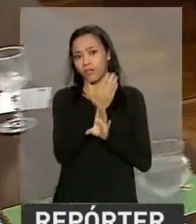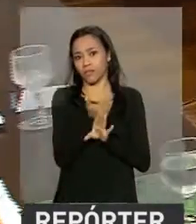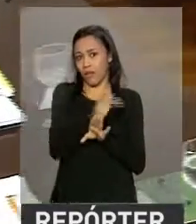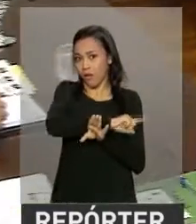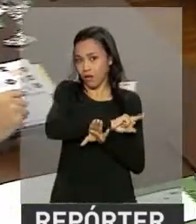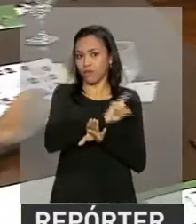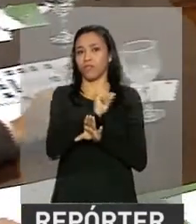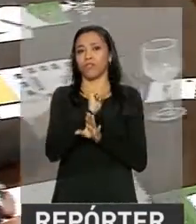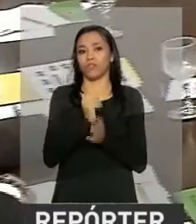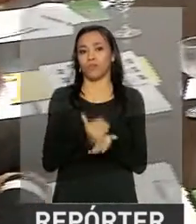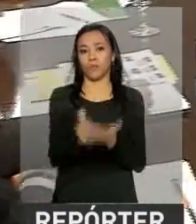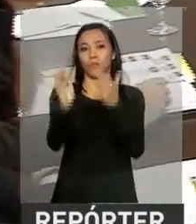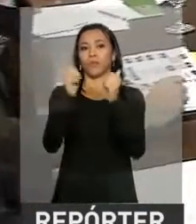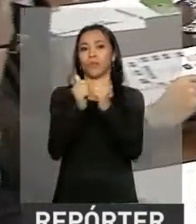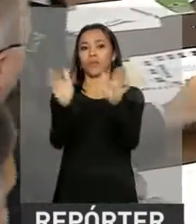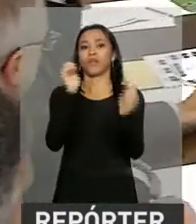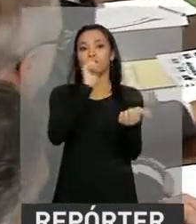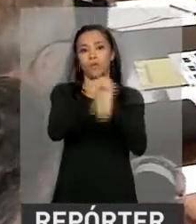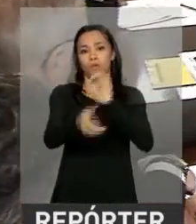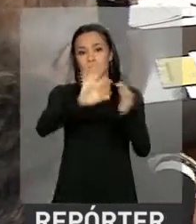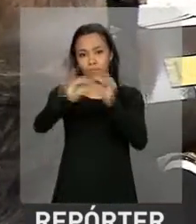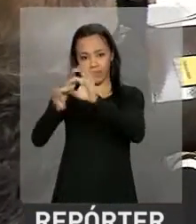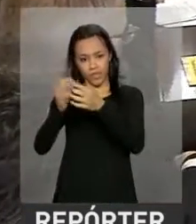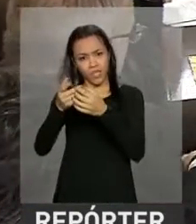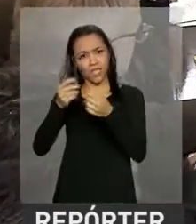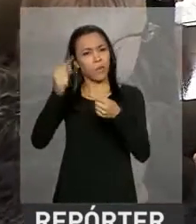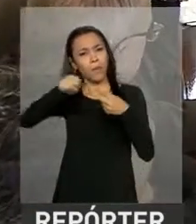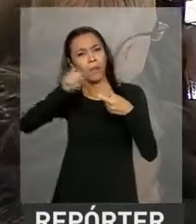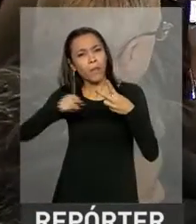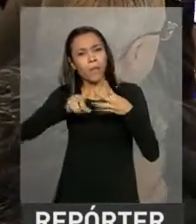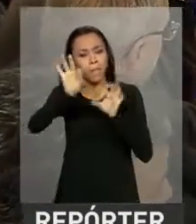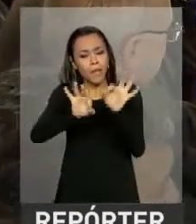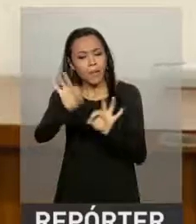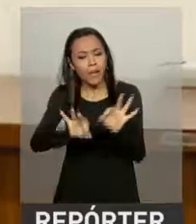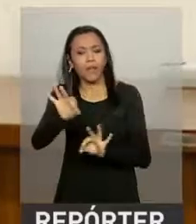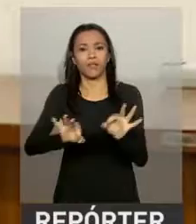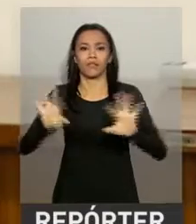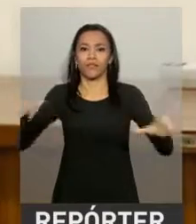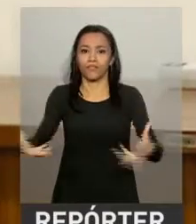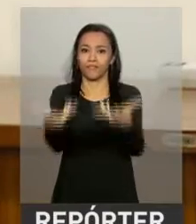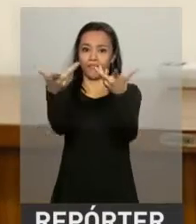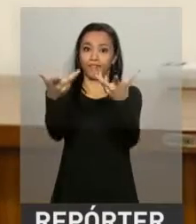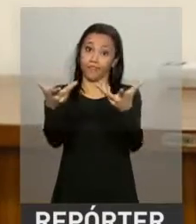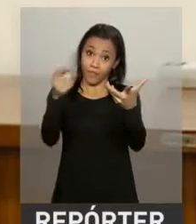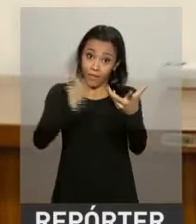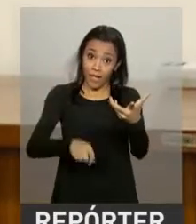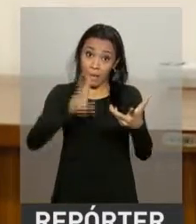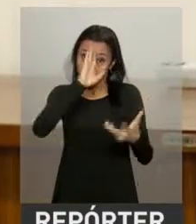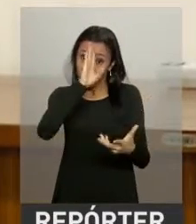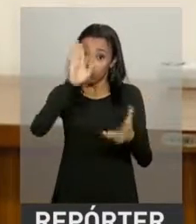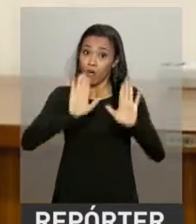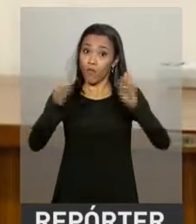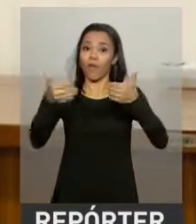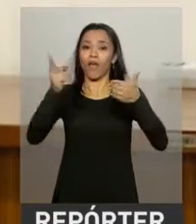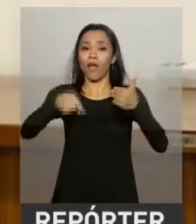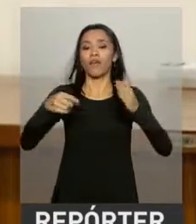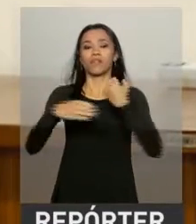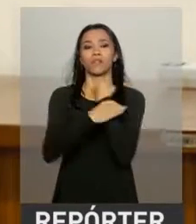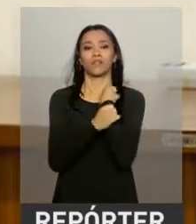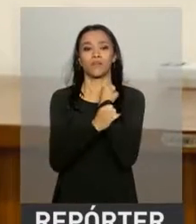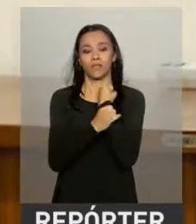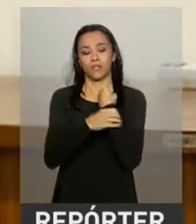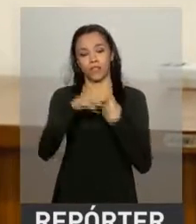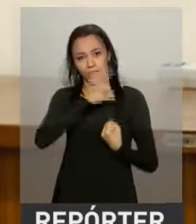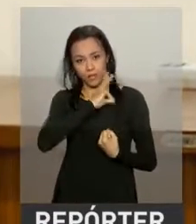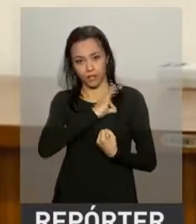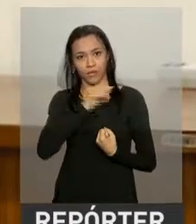e tratou dos principais pontos que envolvem a preparação para o evento. A segurança foi um dos principais focos e o governo federal